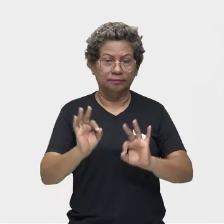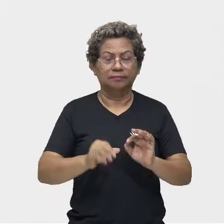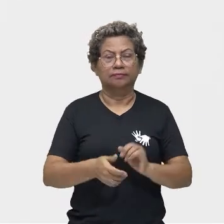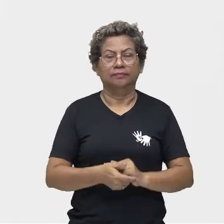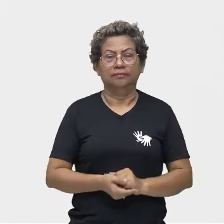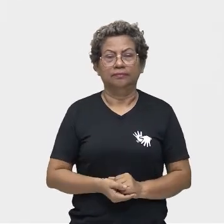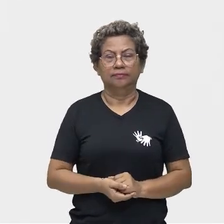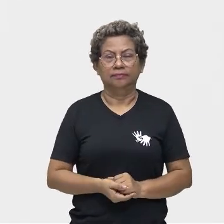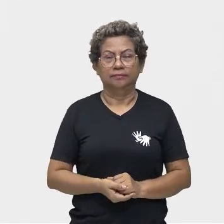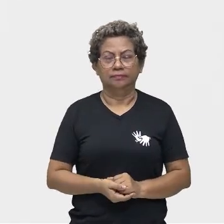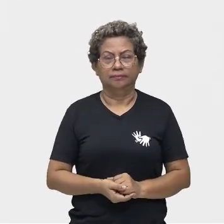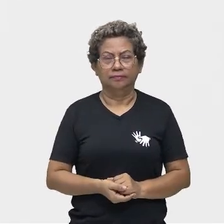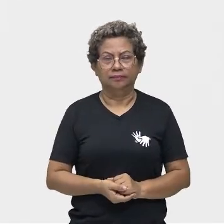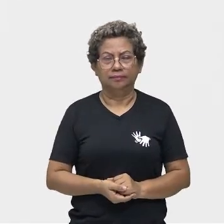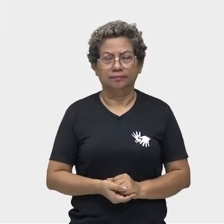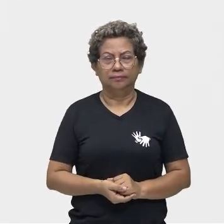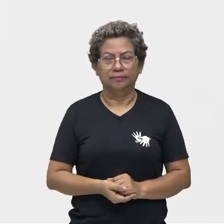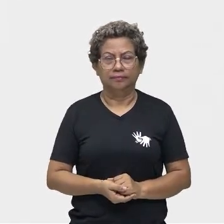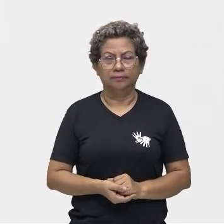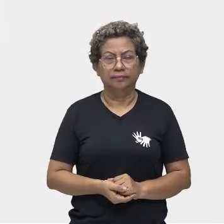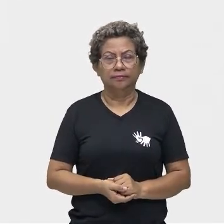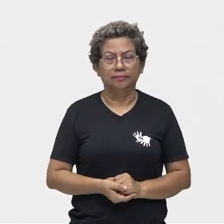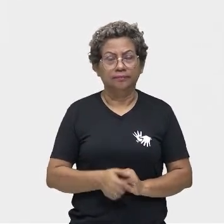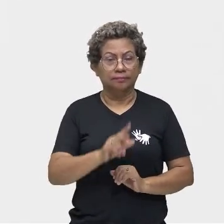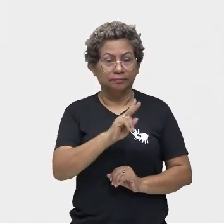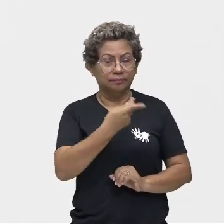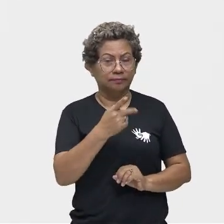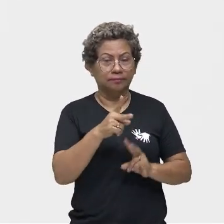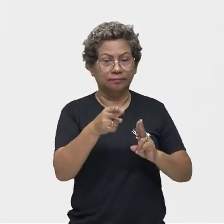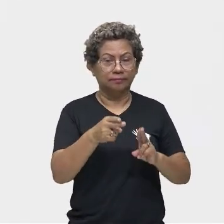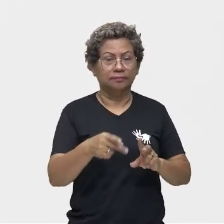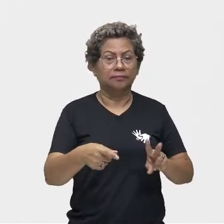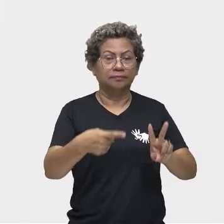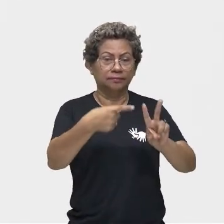de 64 que multiplica a raiz de 36.